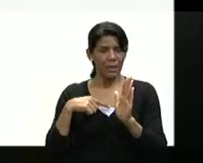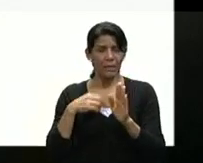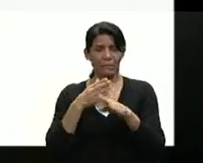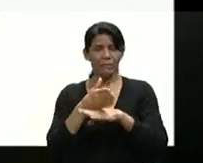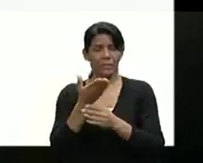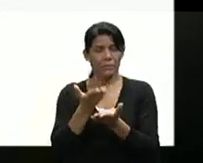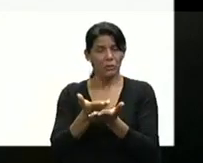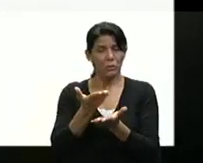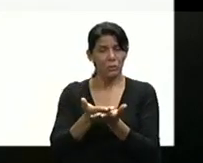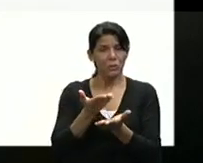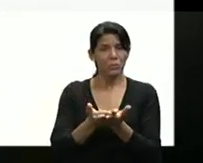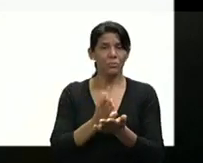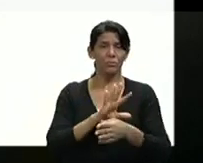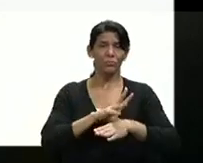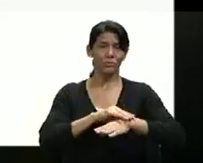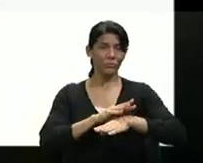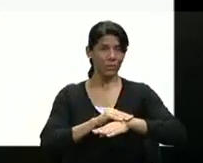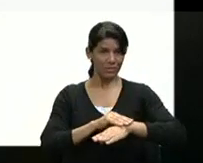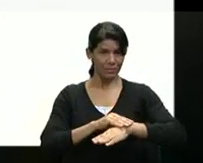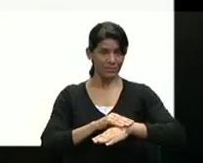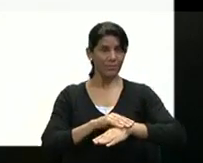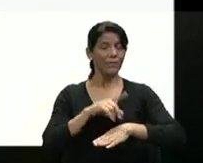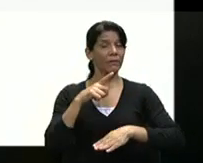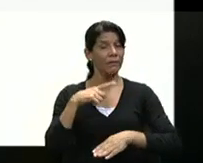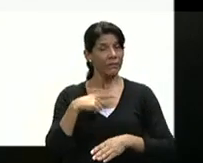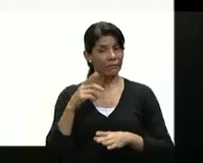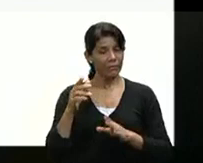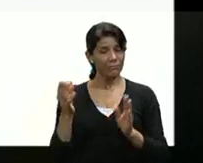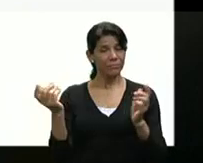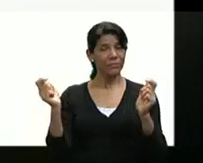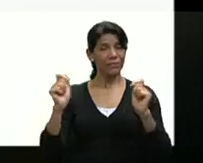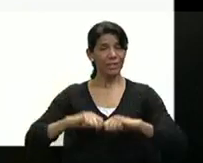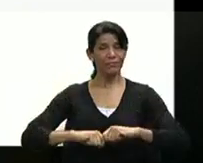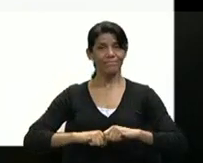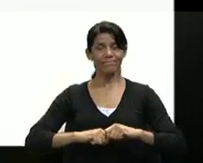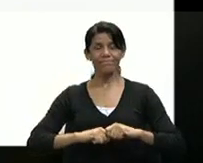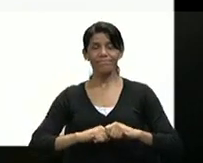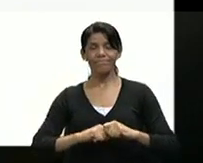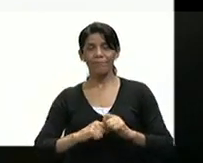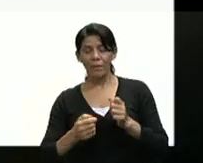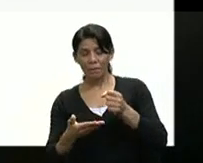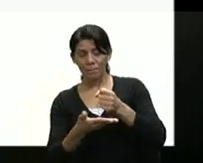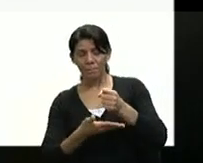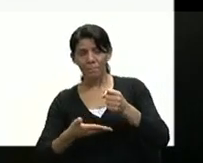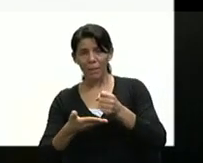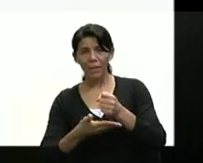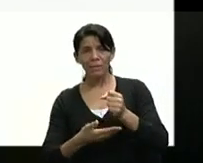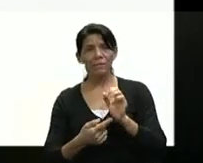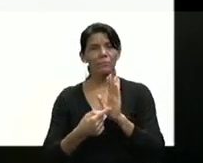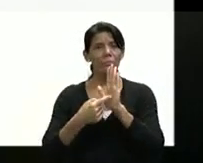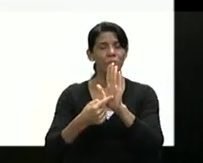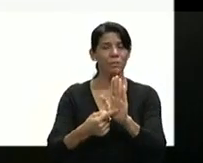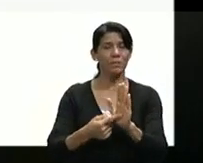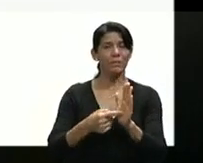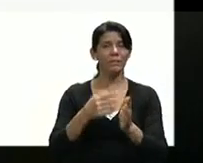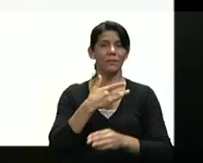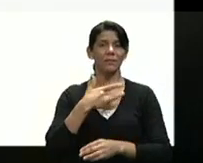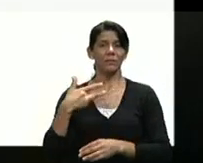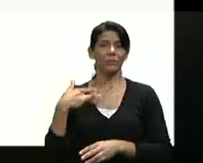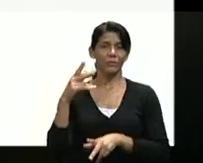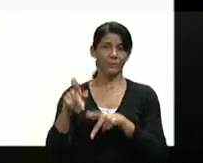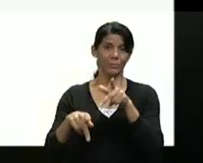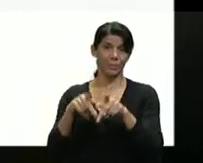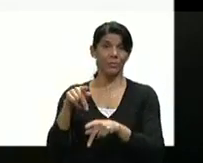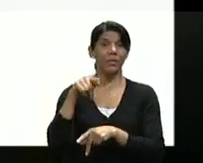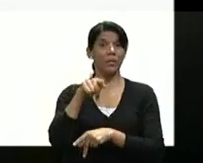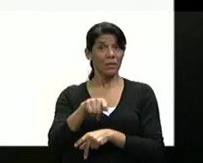estudos epidemiológicos que vão fornecer indicadores da saúde da população, e esse elemento